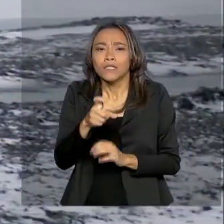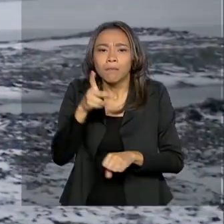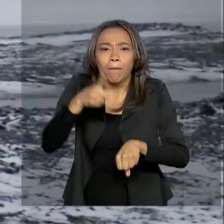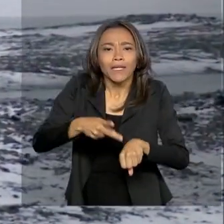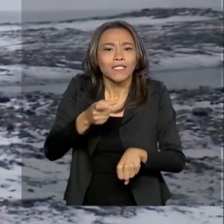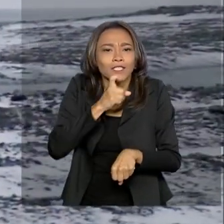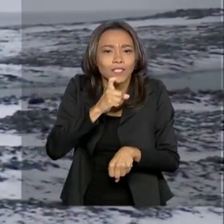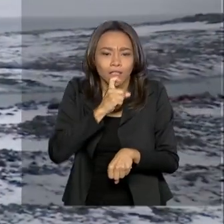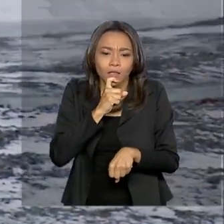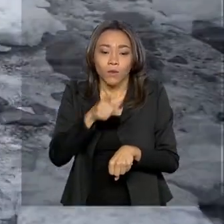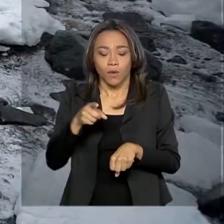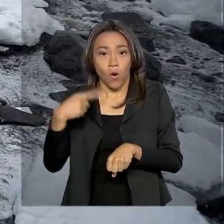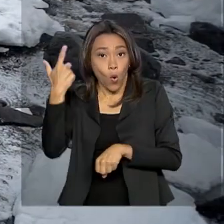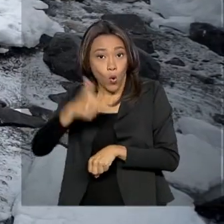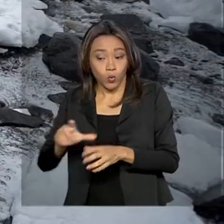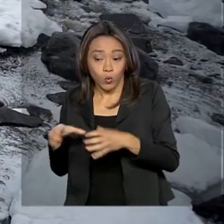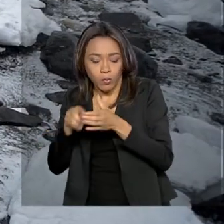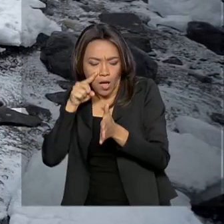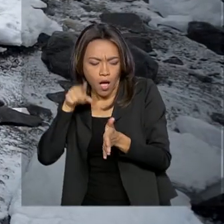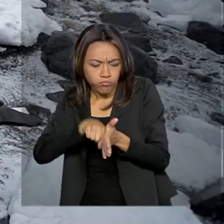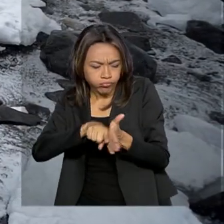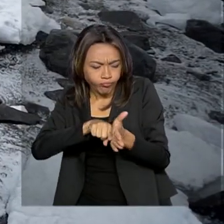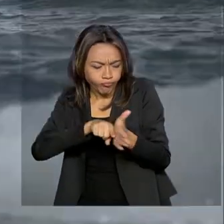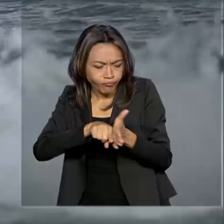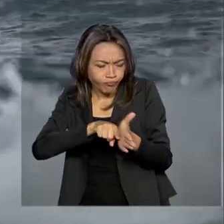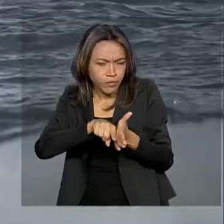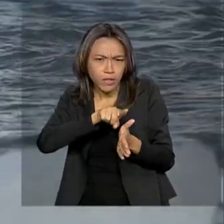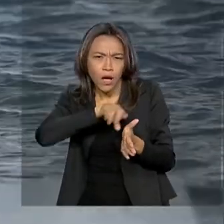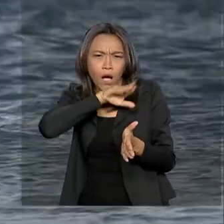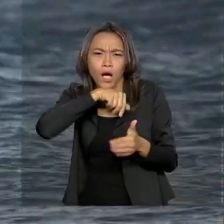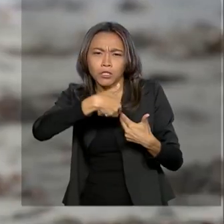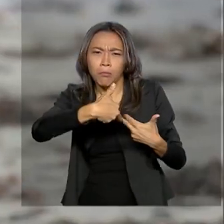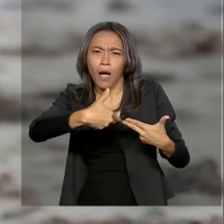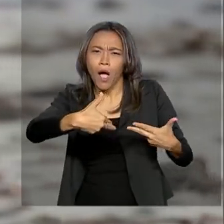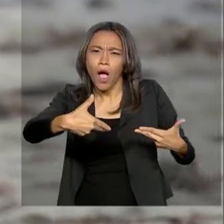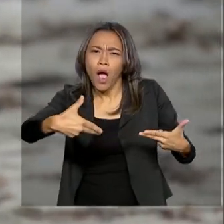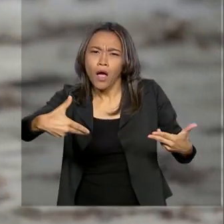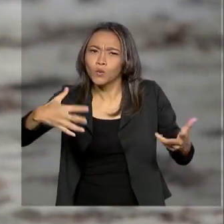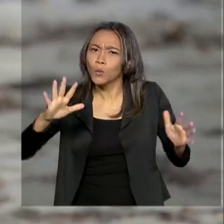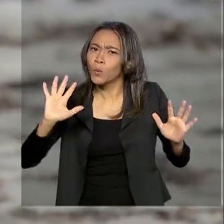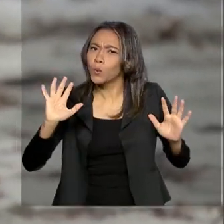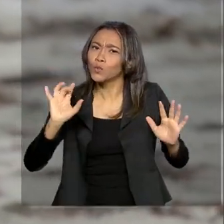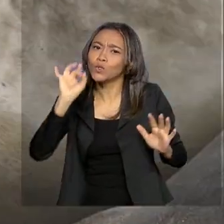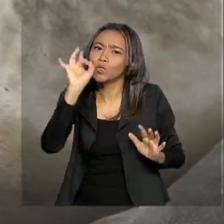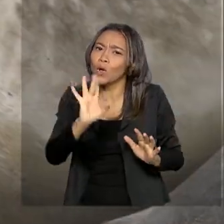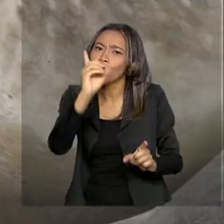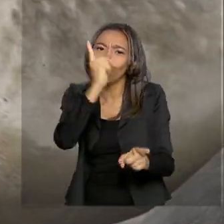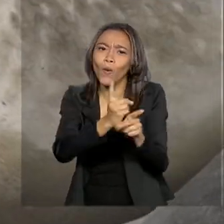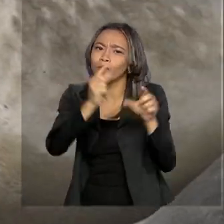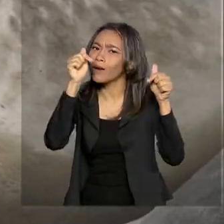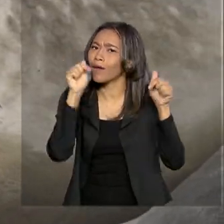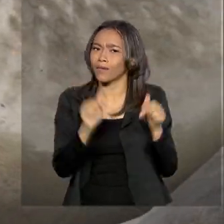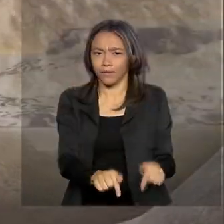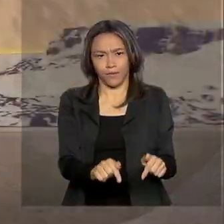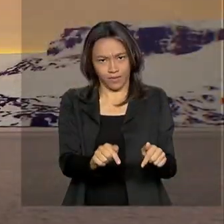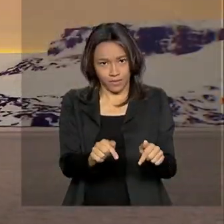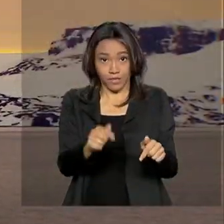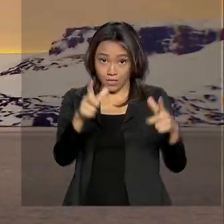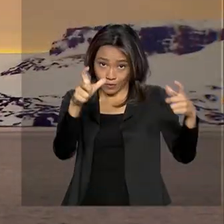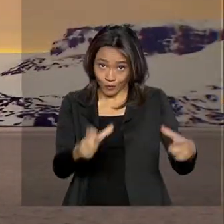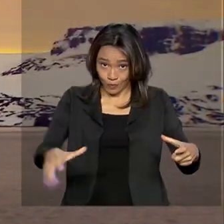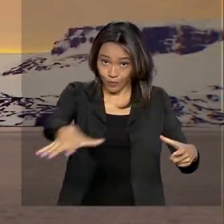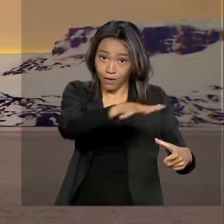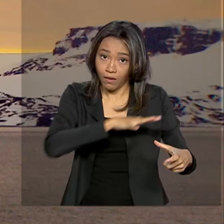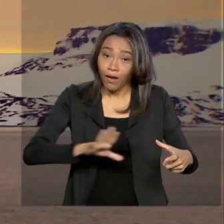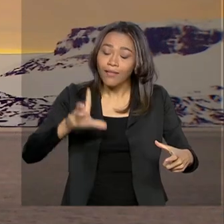chama a atenção dos cientistas é a rica biodiversidade. Algumas espécies são encontradas apenas aqui. A Antártica